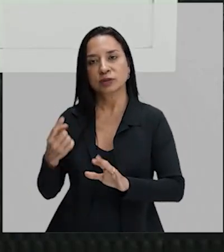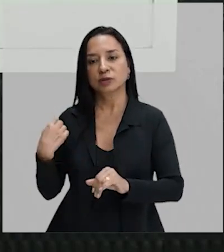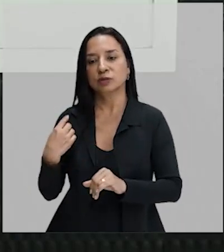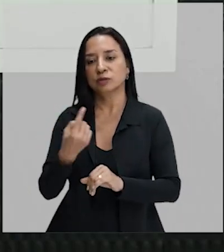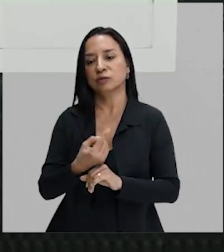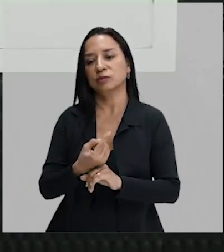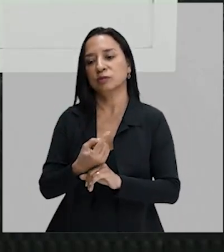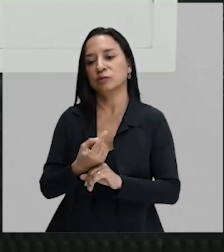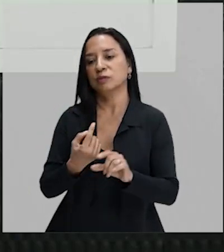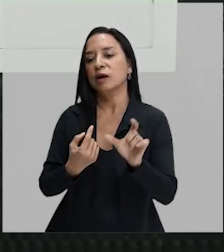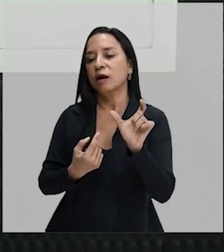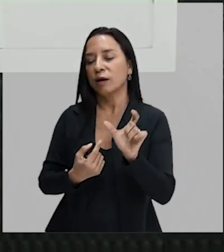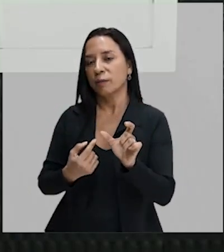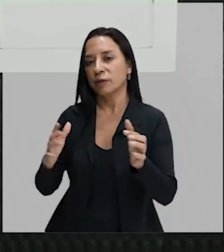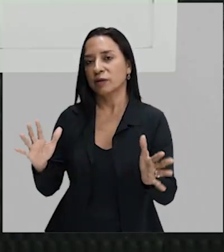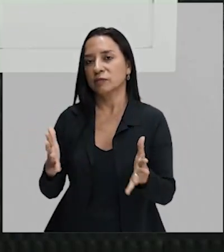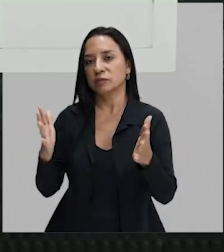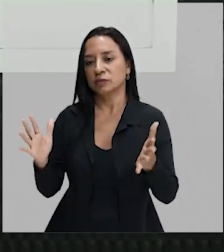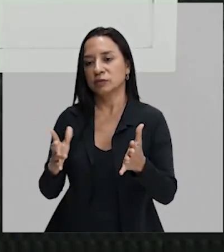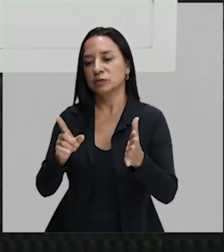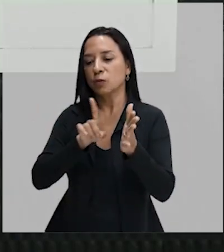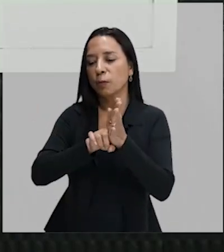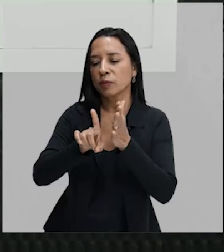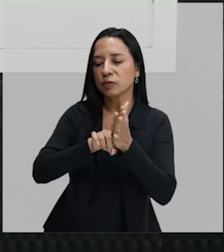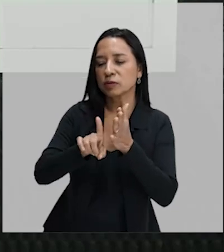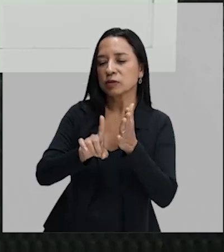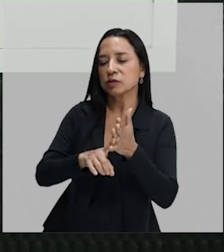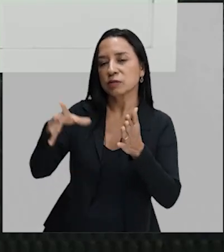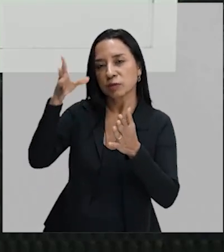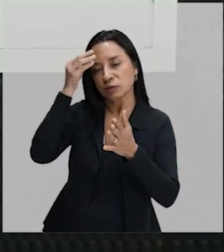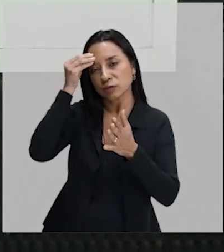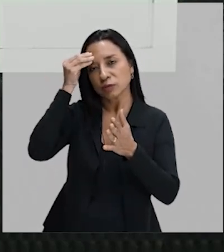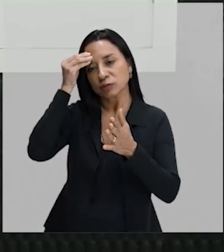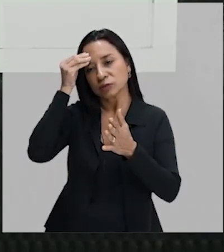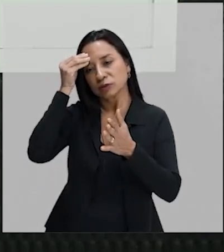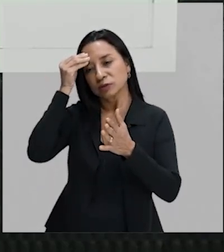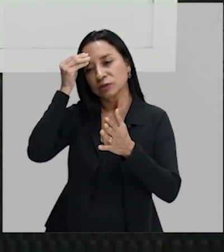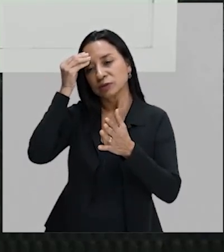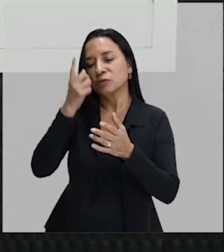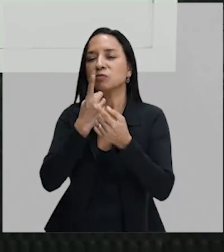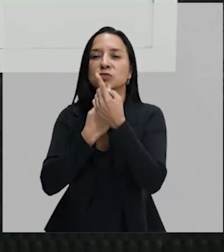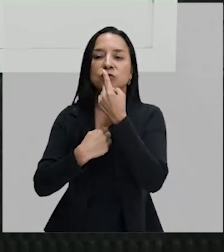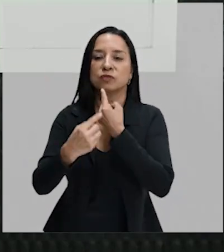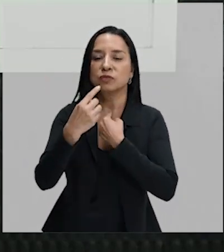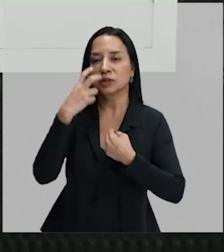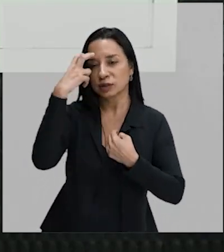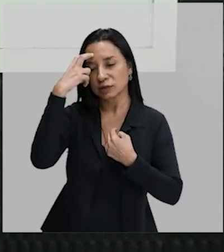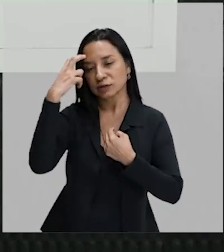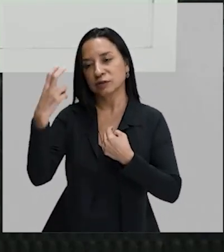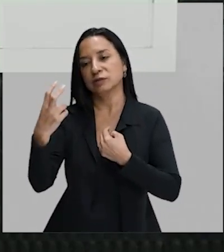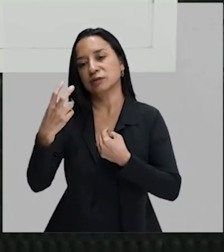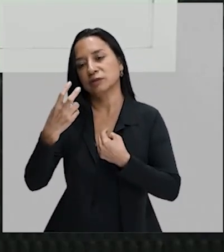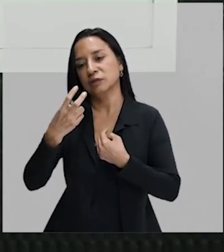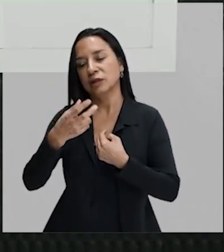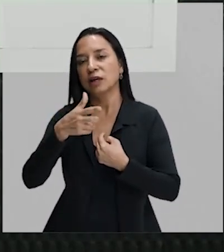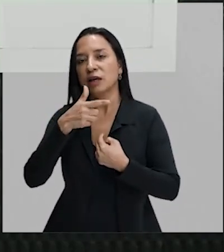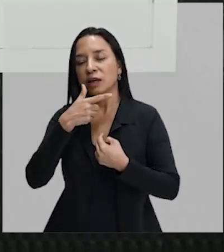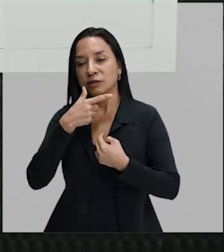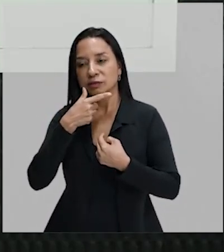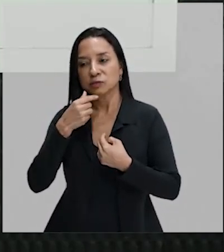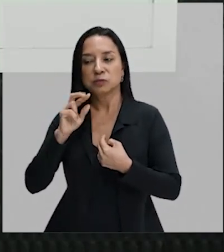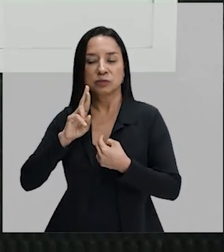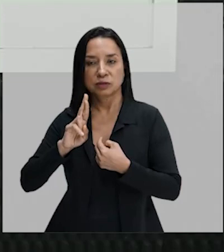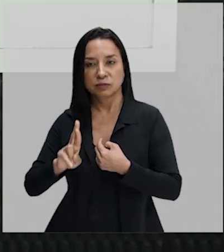palavra de incentivo, de busca pelo conhecimento, de sagacidade intelectual, de crítica e reflexão filosófica,